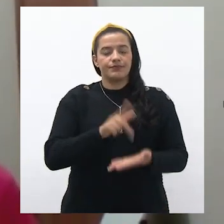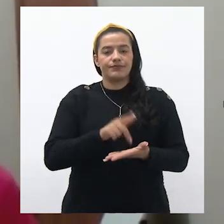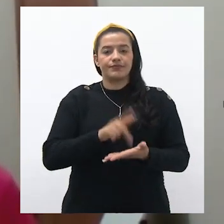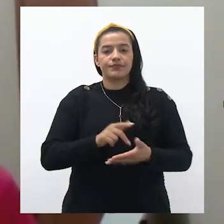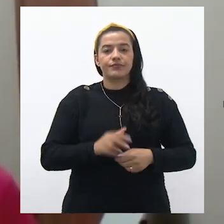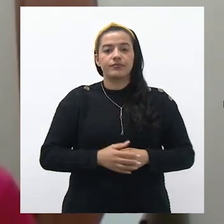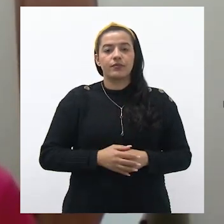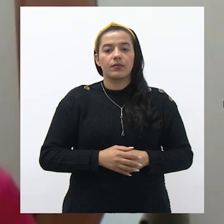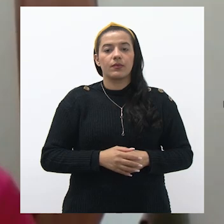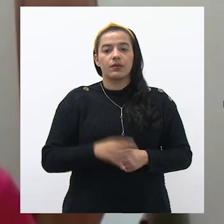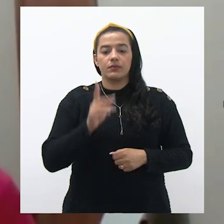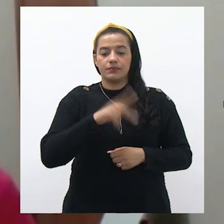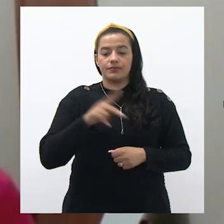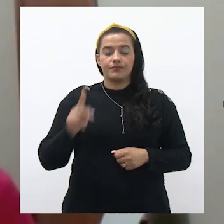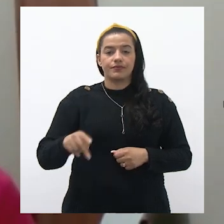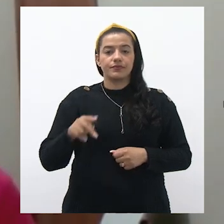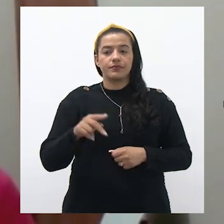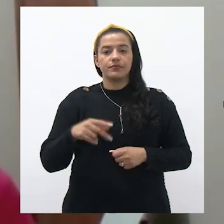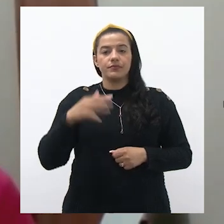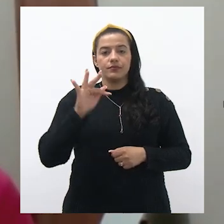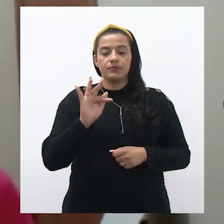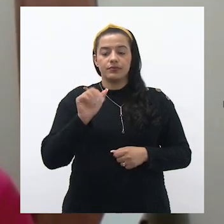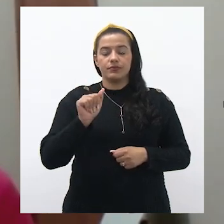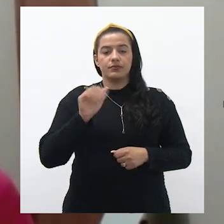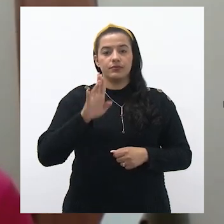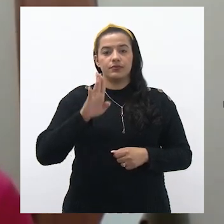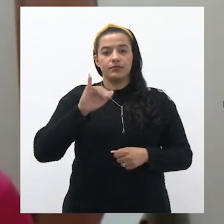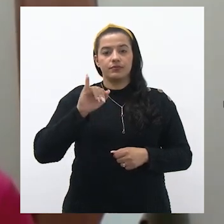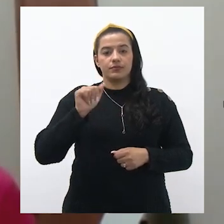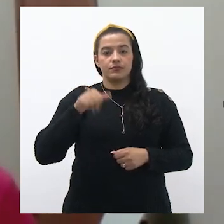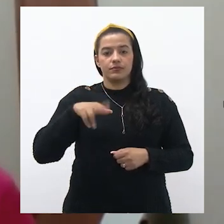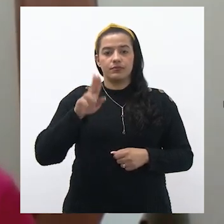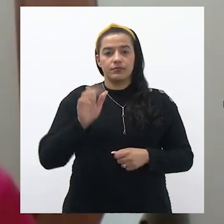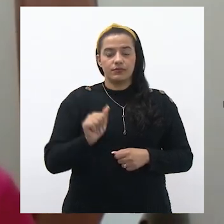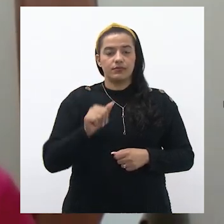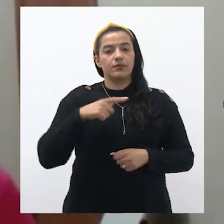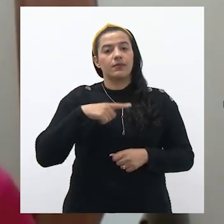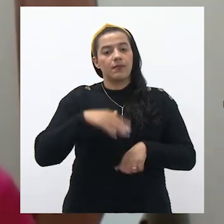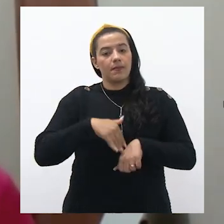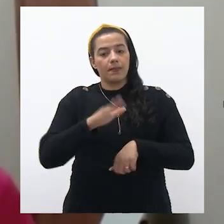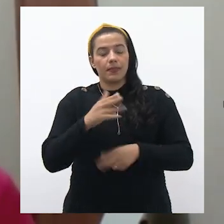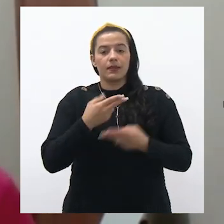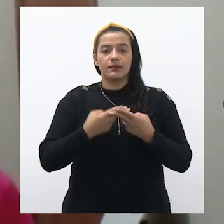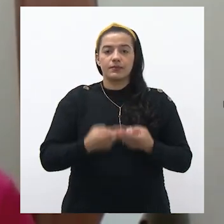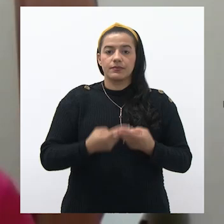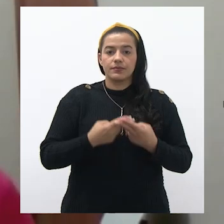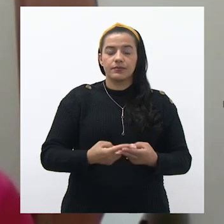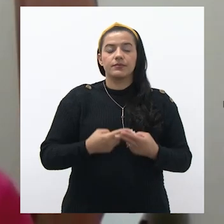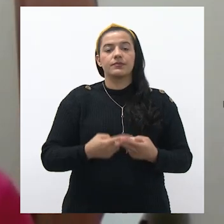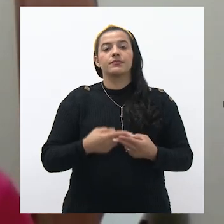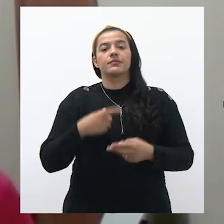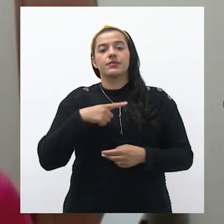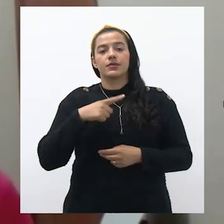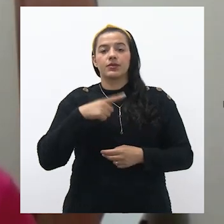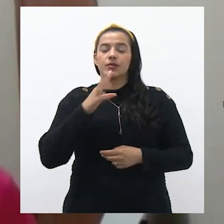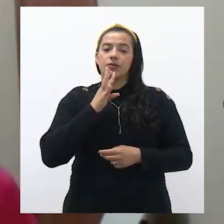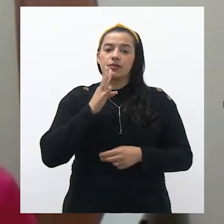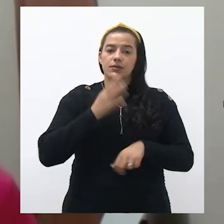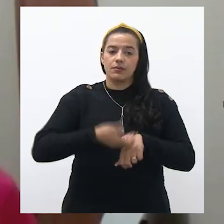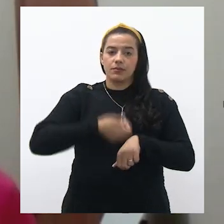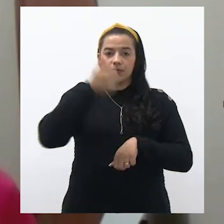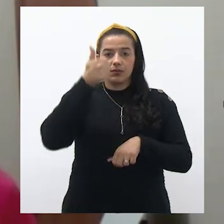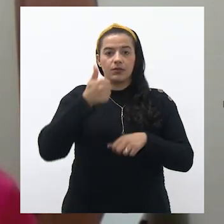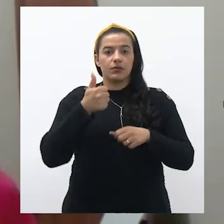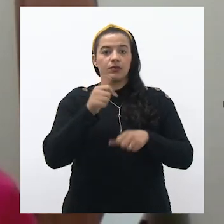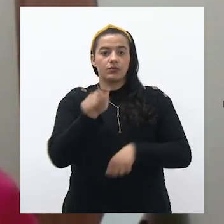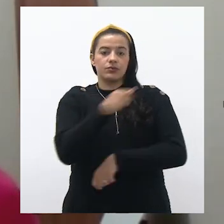A professora Fabiana, mais paciente, realizar tarefas e conhecer melhor os alunos. Eu